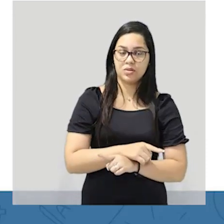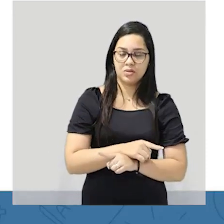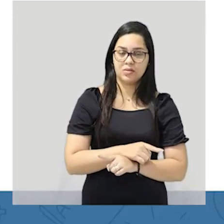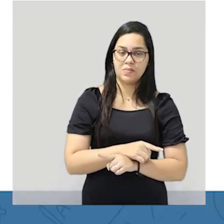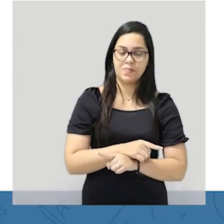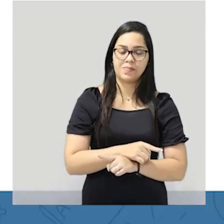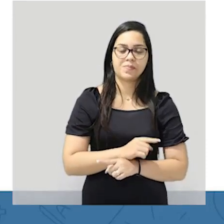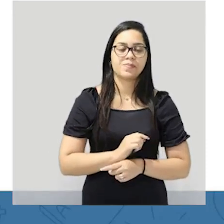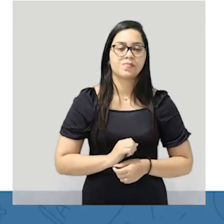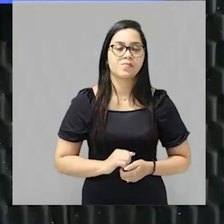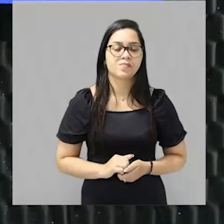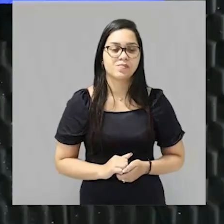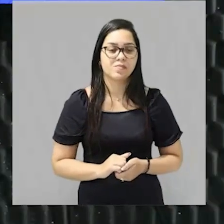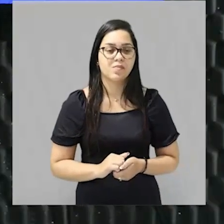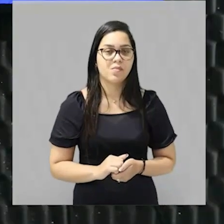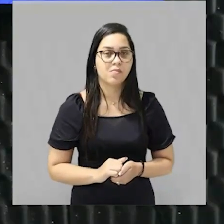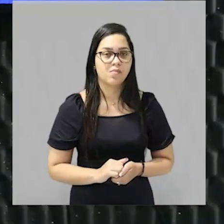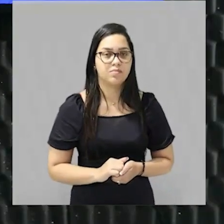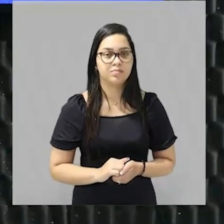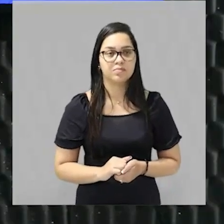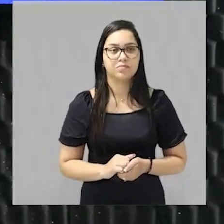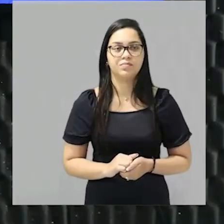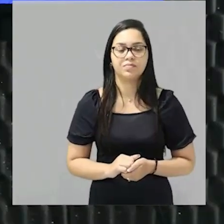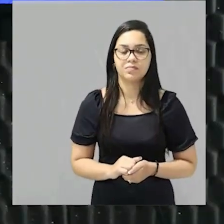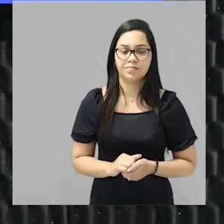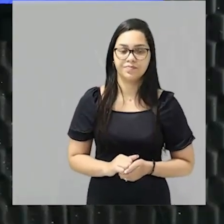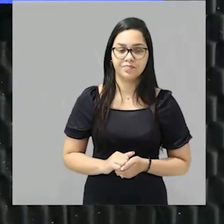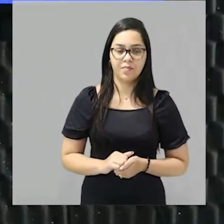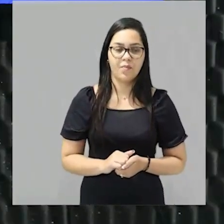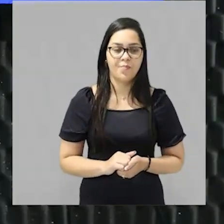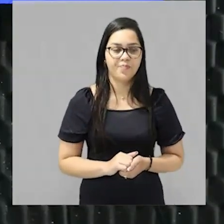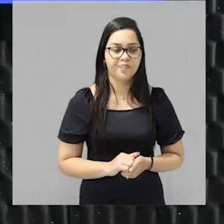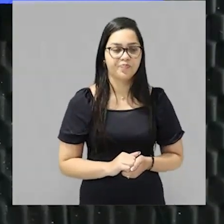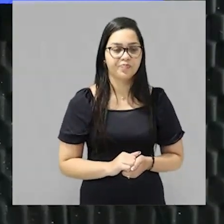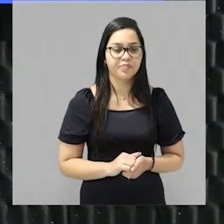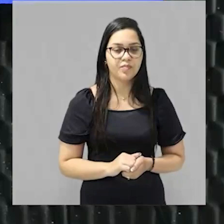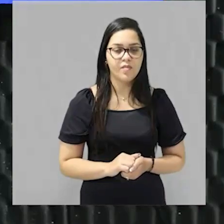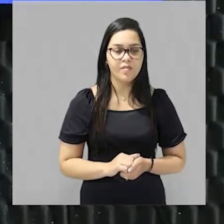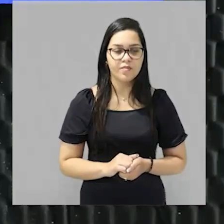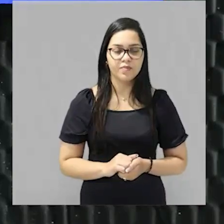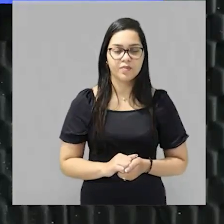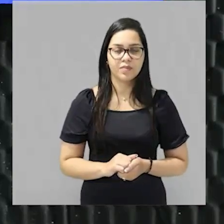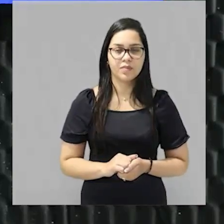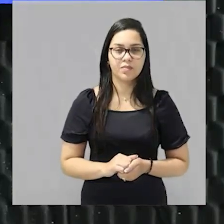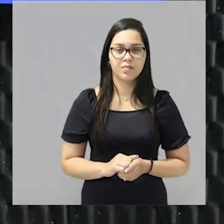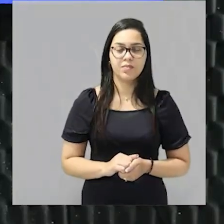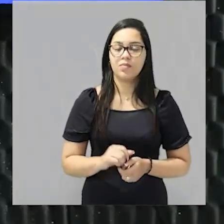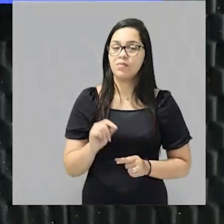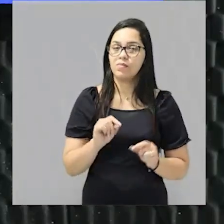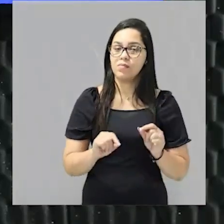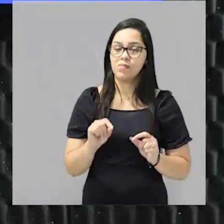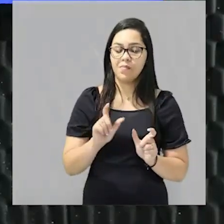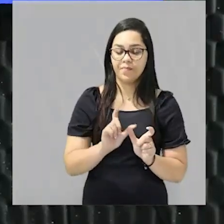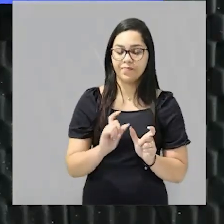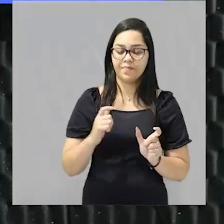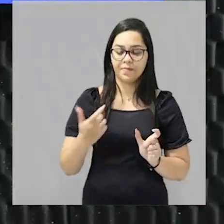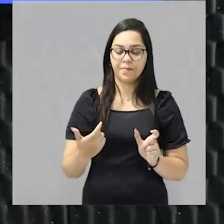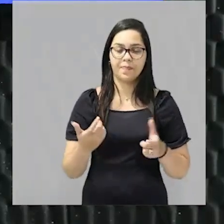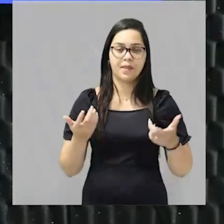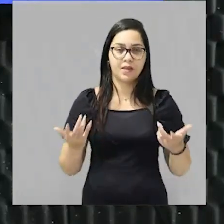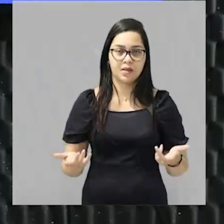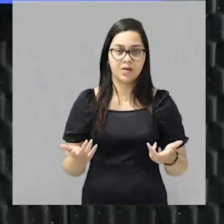contrários os significados. Na forma, né, com significações opostas, excludentes, ou seja, antônimos.